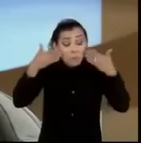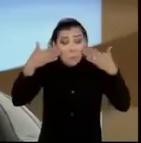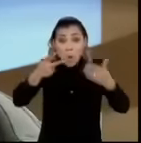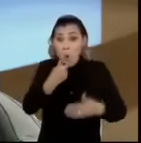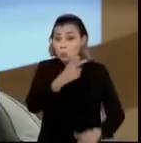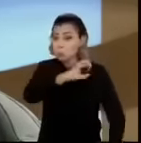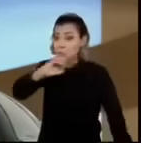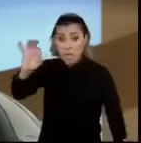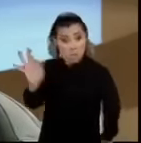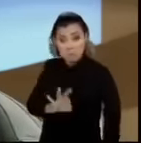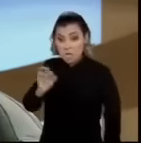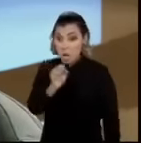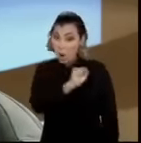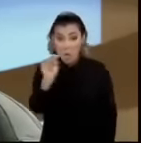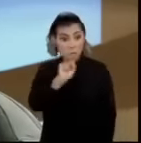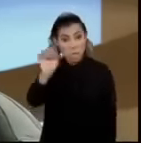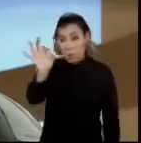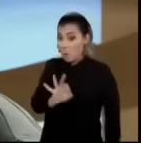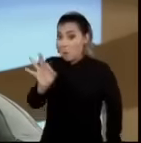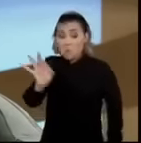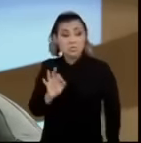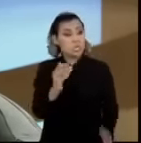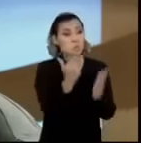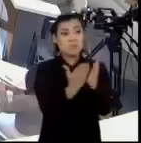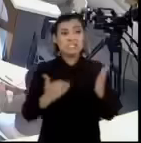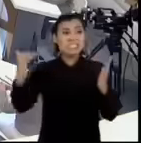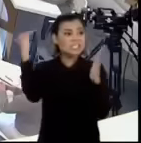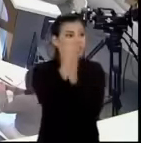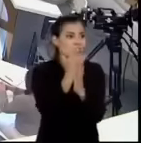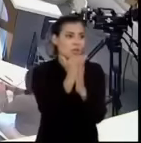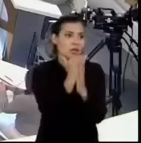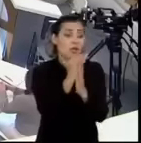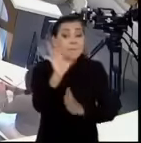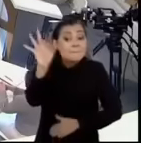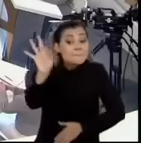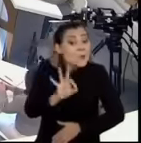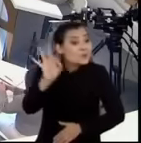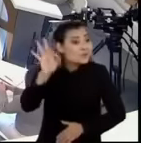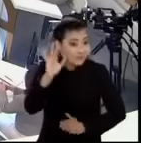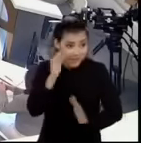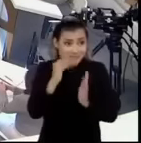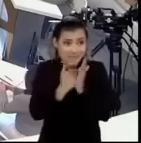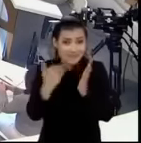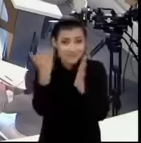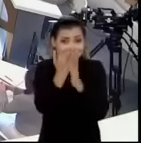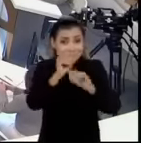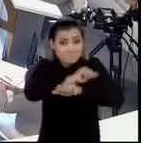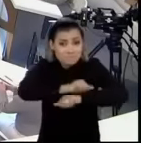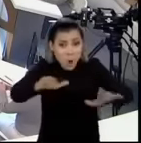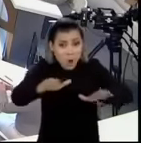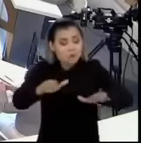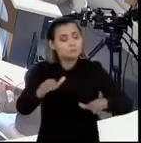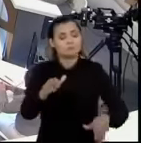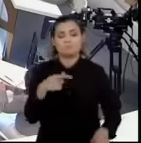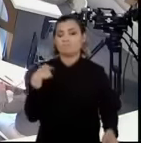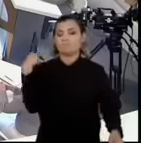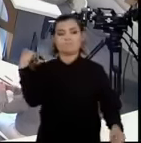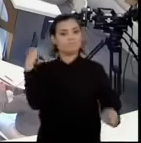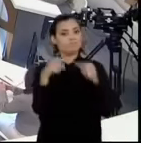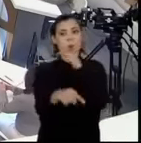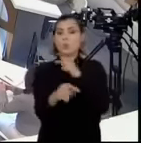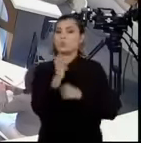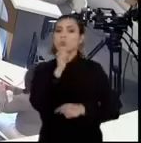de 88, 84, 278, os percentuais da forma como foram divulgados não encontram